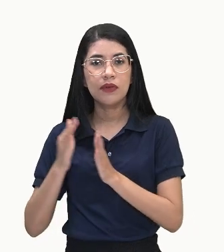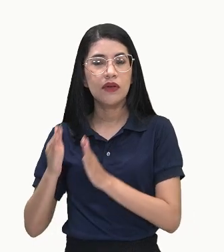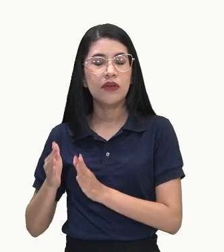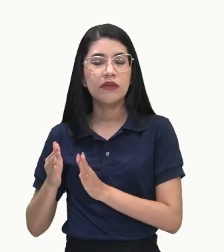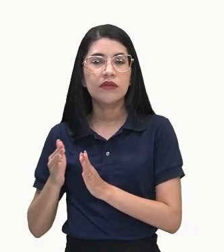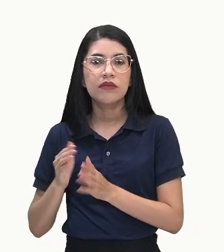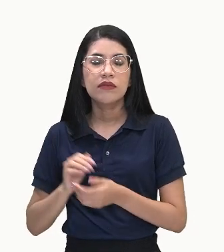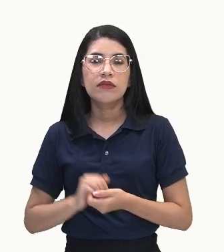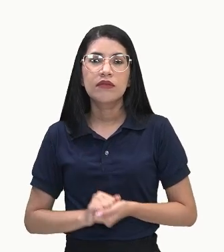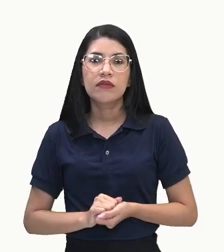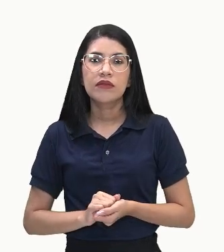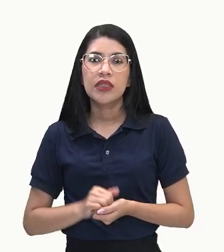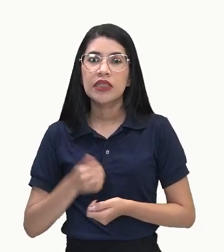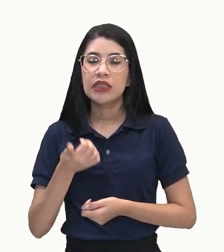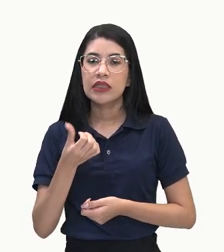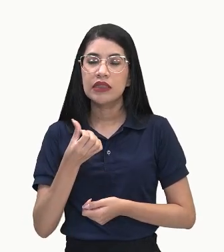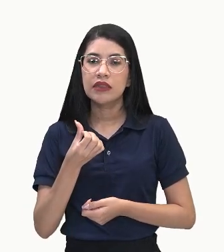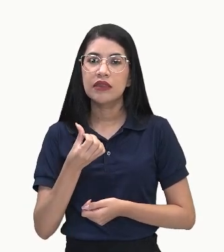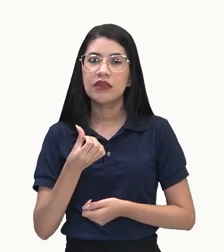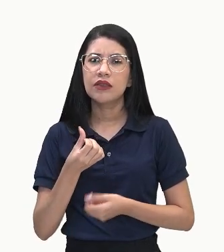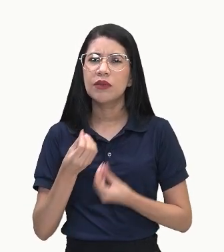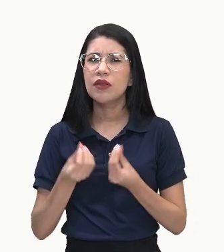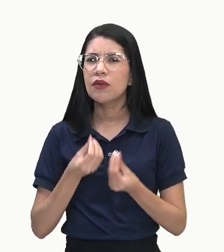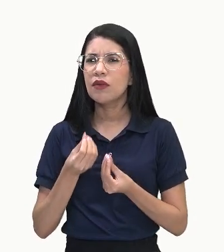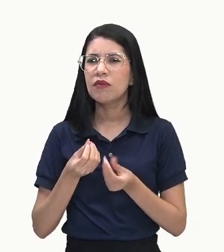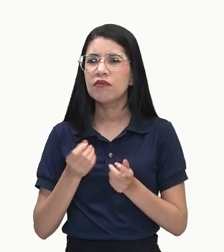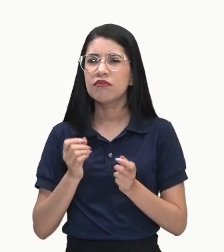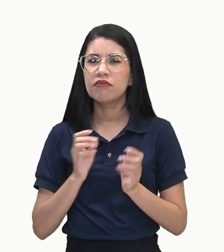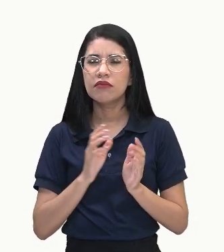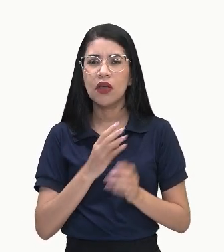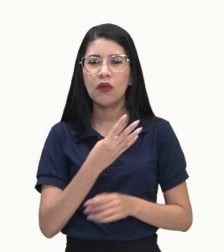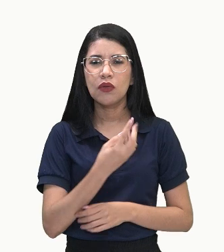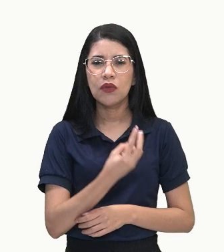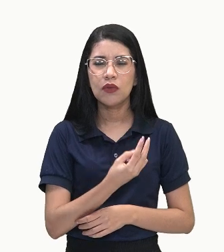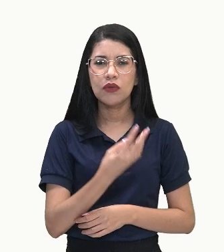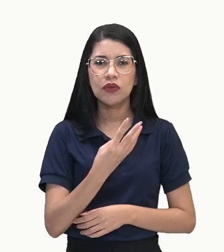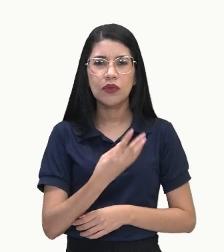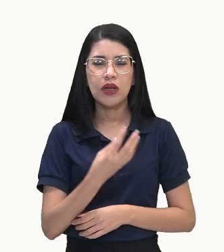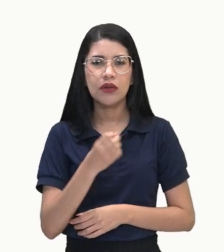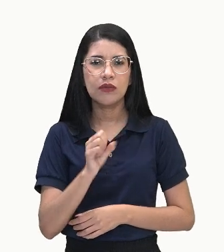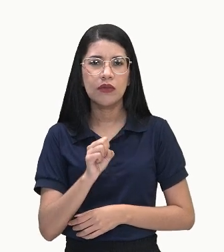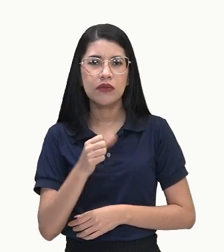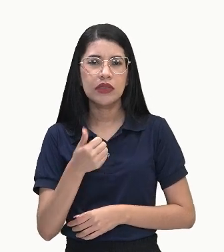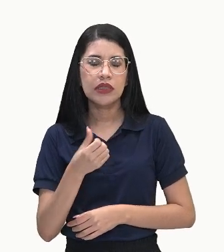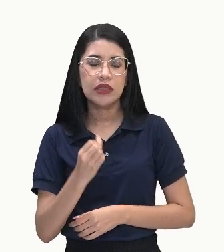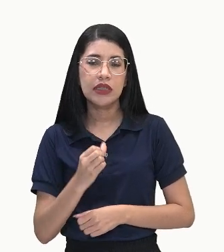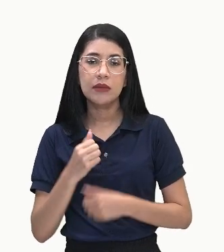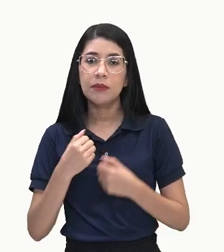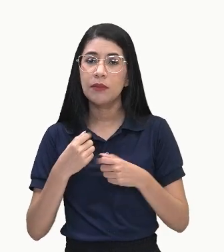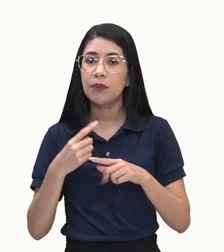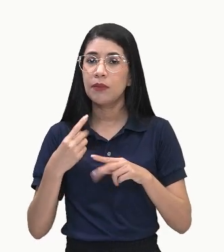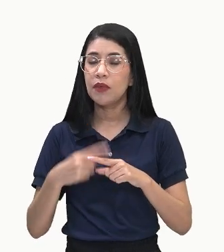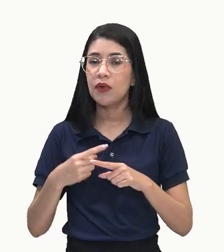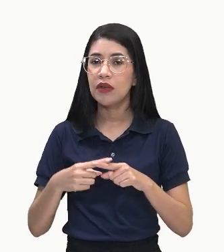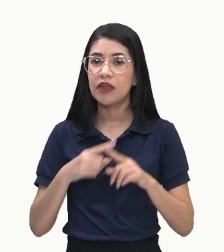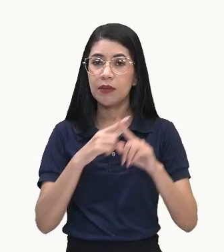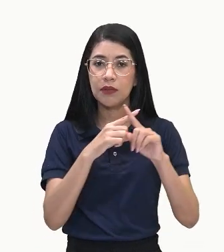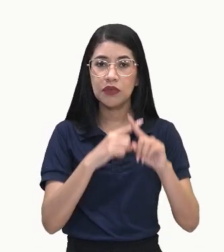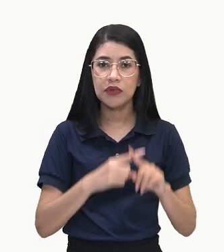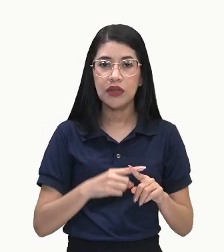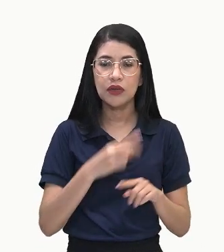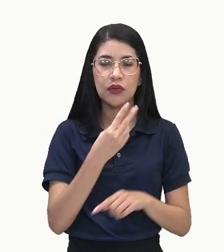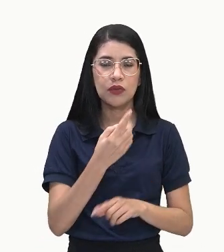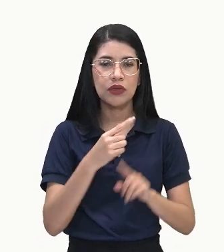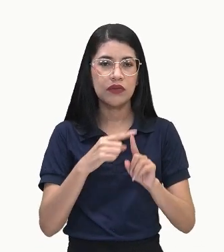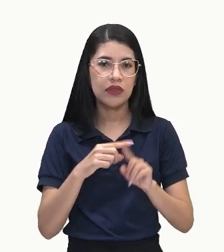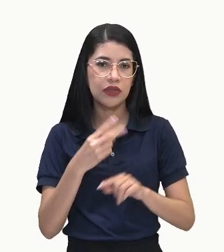termo, 16. Professor, como assim? Vamos multiplicar, sempre por 2. 2 vezes 2